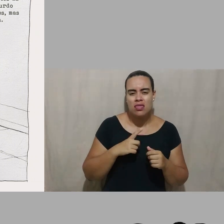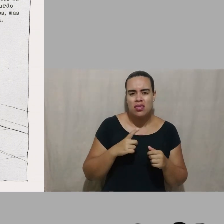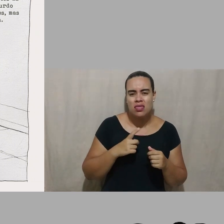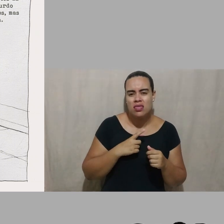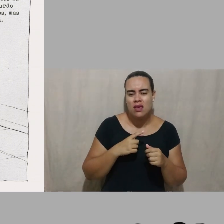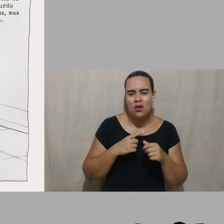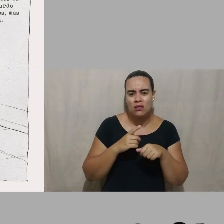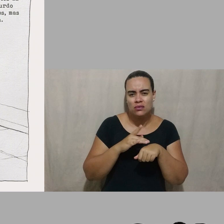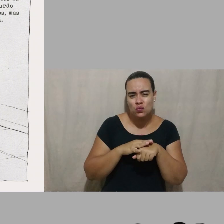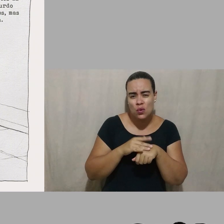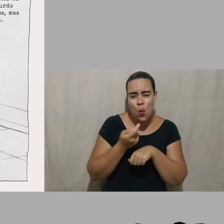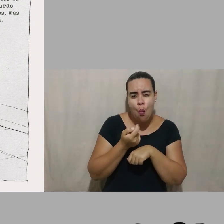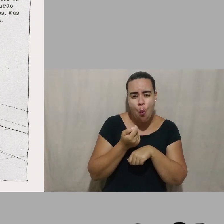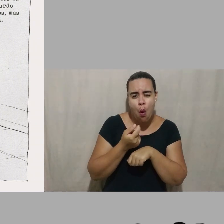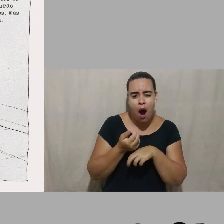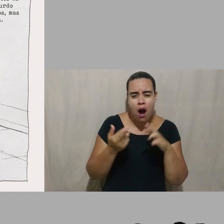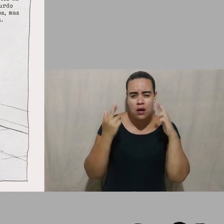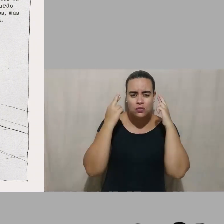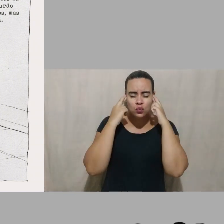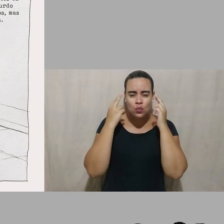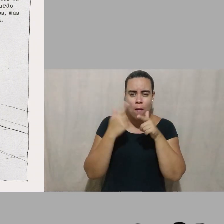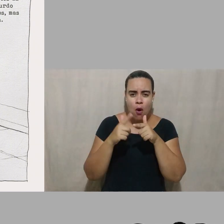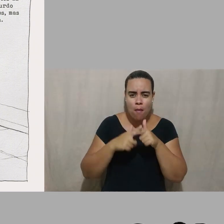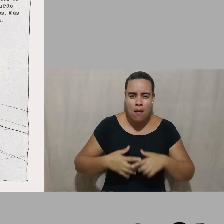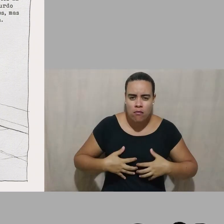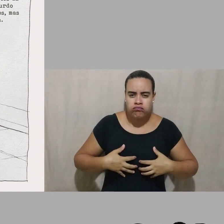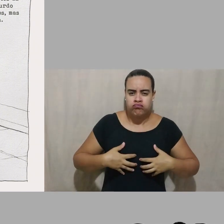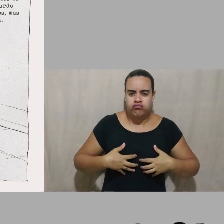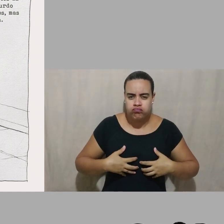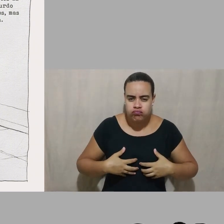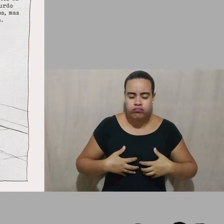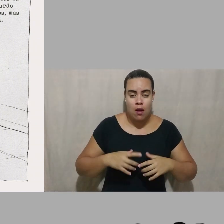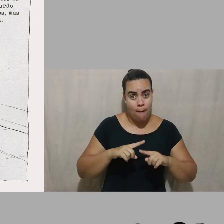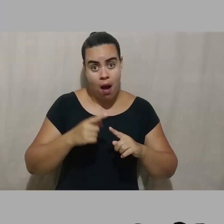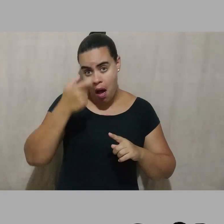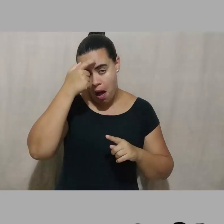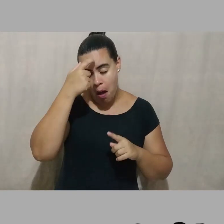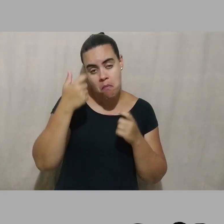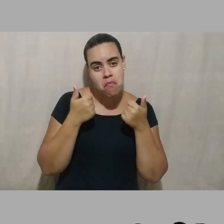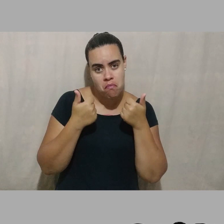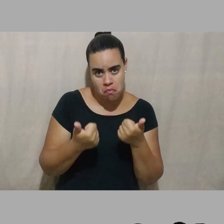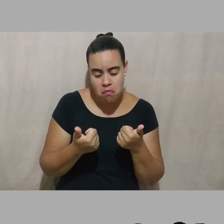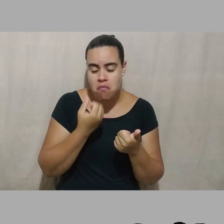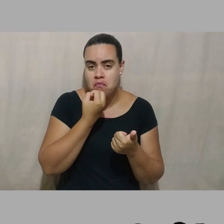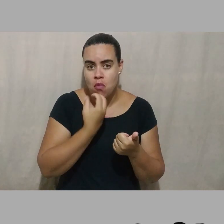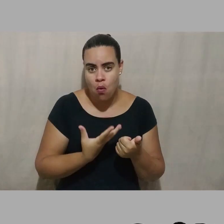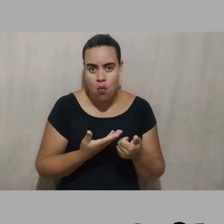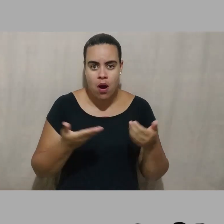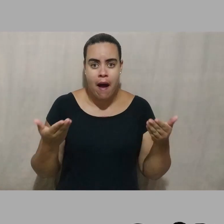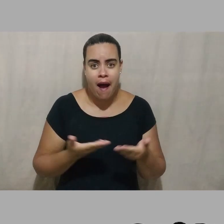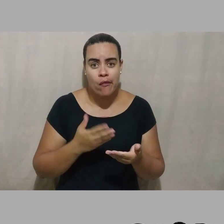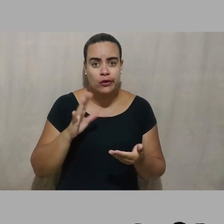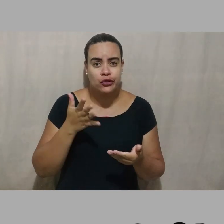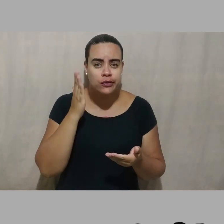eventos da família. Ele estava quase surdo, com os pulmões comprometidos, mas ainda tinha a cabeça boa. Agora que estava